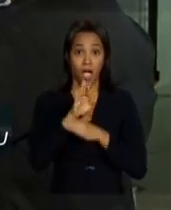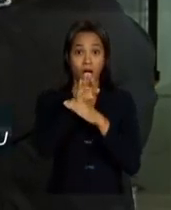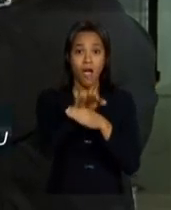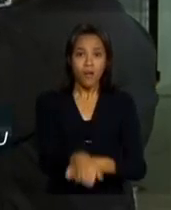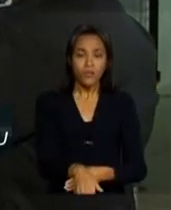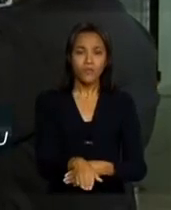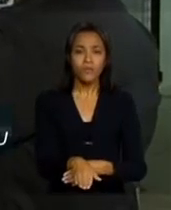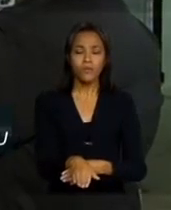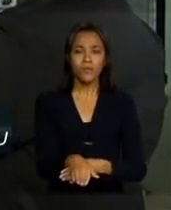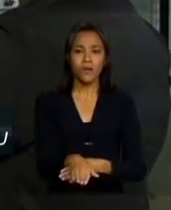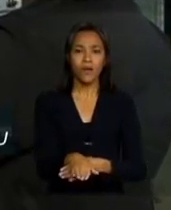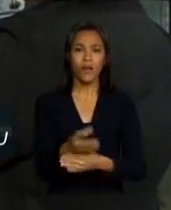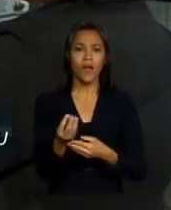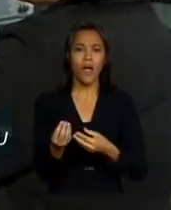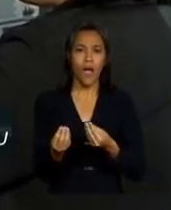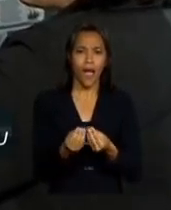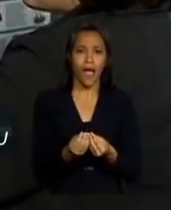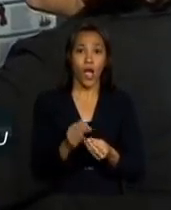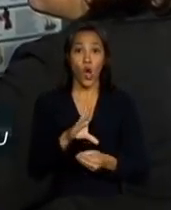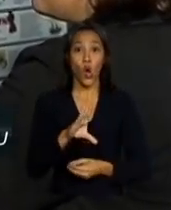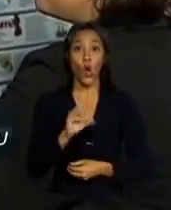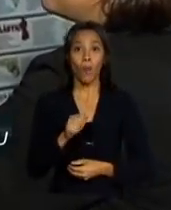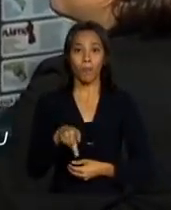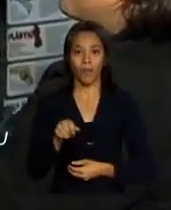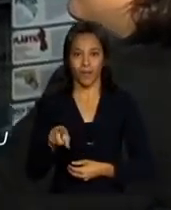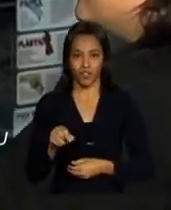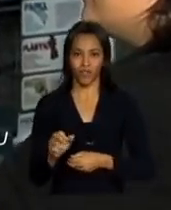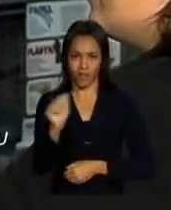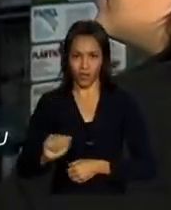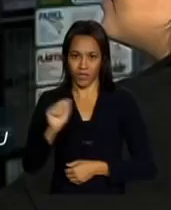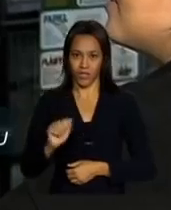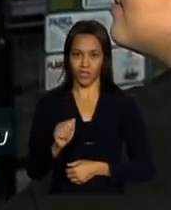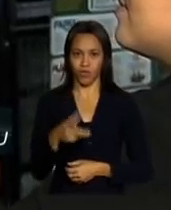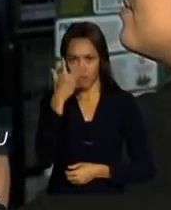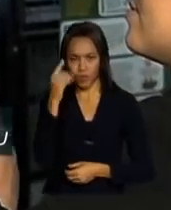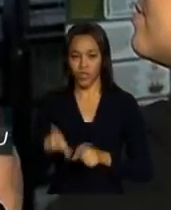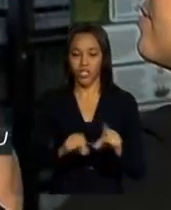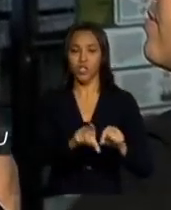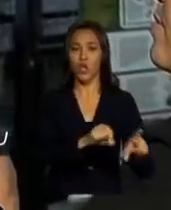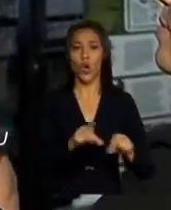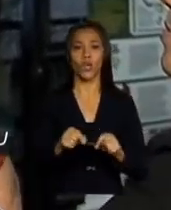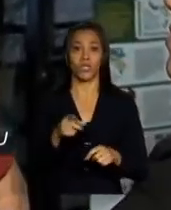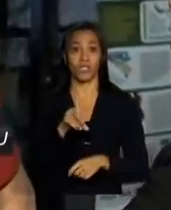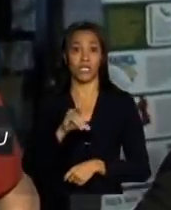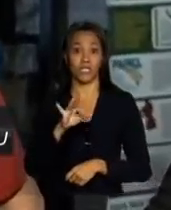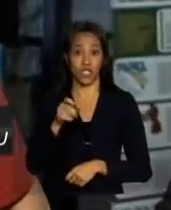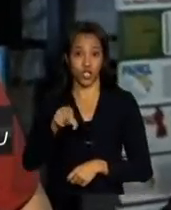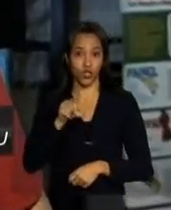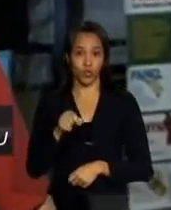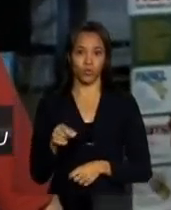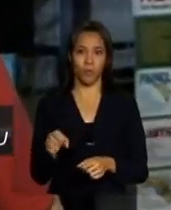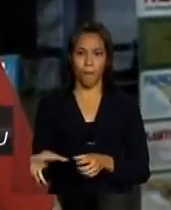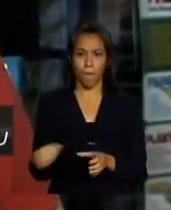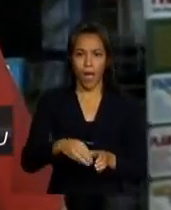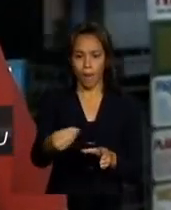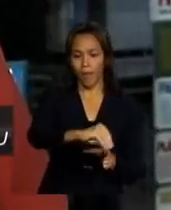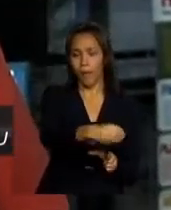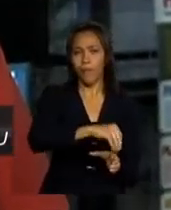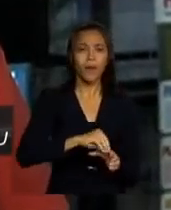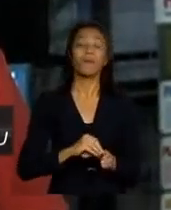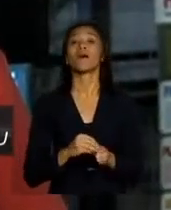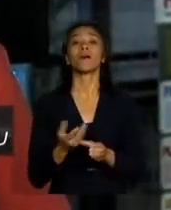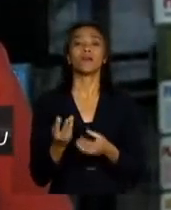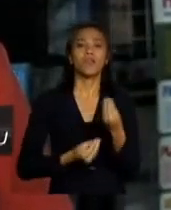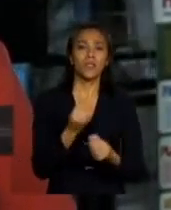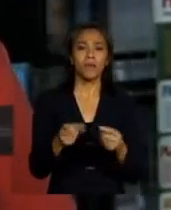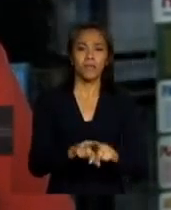ajudar a formar cooperativas de catadores em termos de capacitação, em termos de doação de algumas coisas para a estrutura daquele